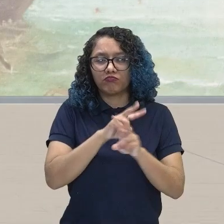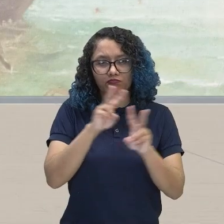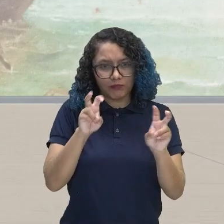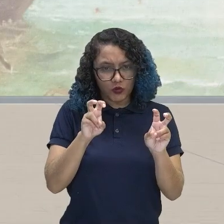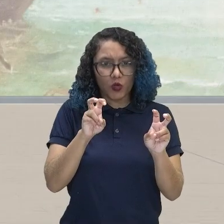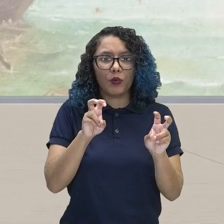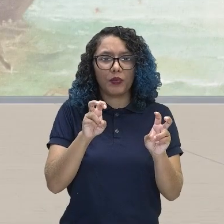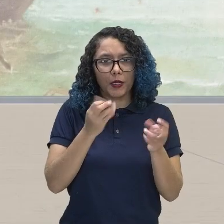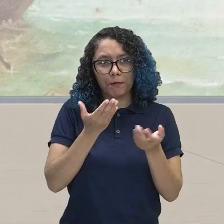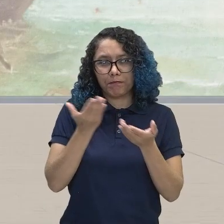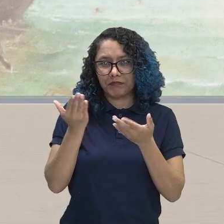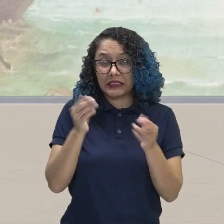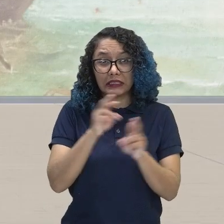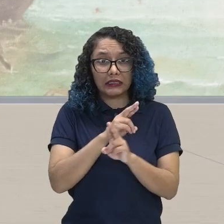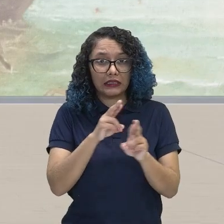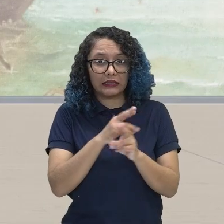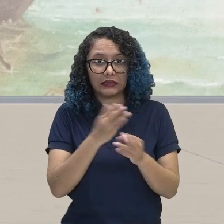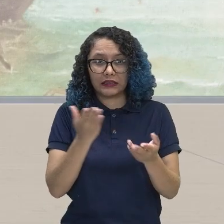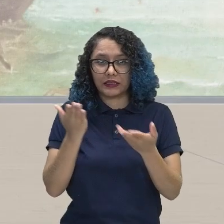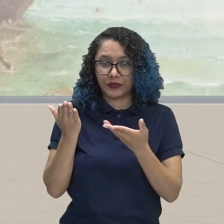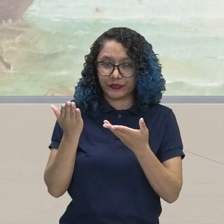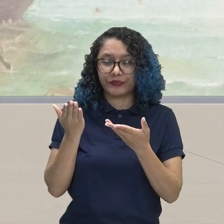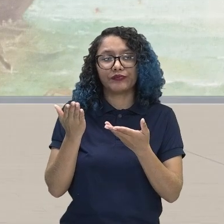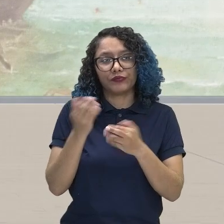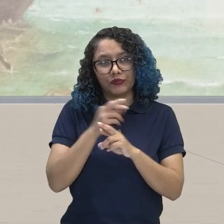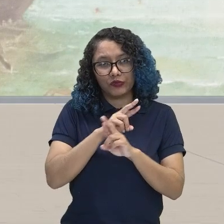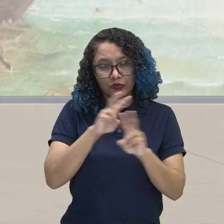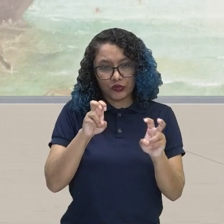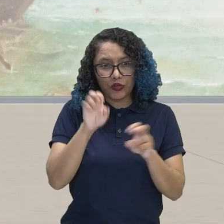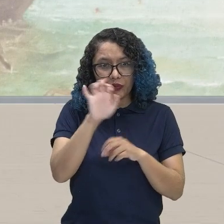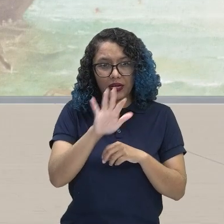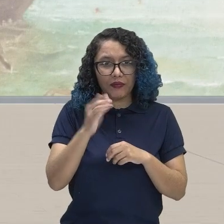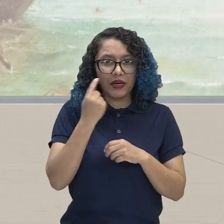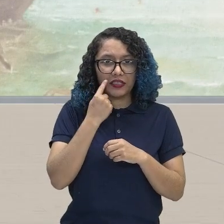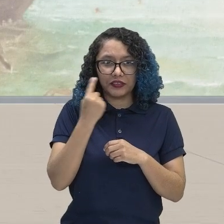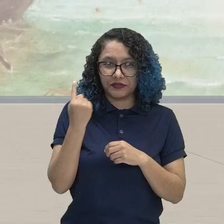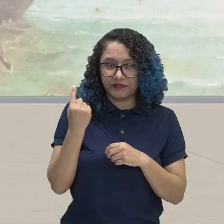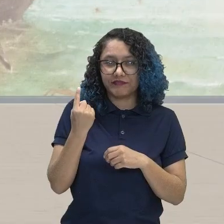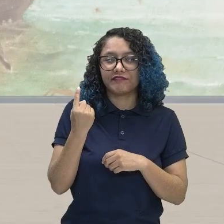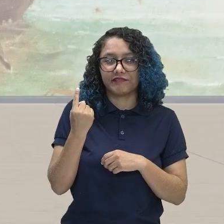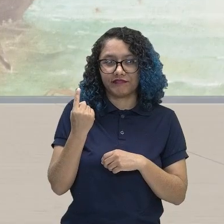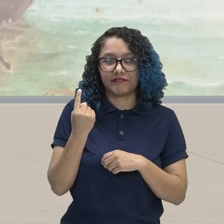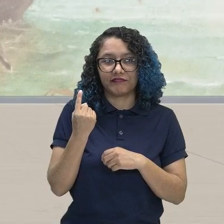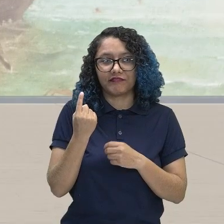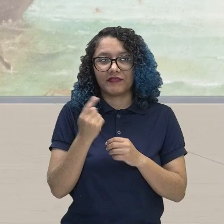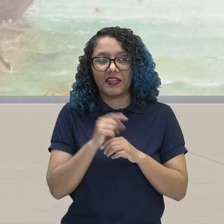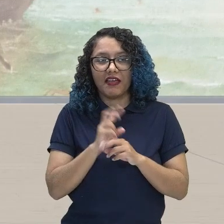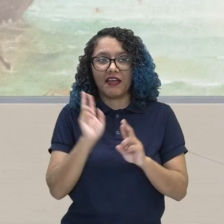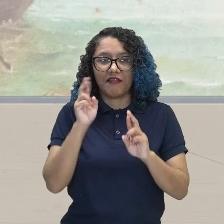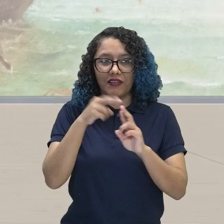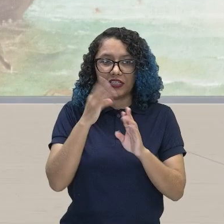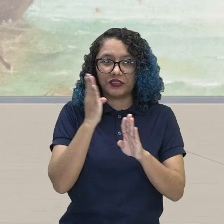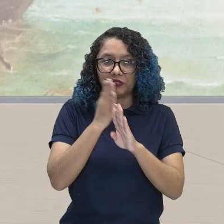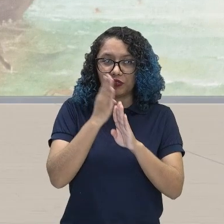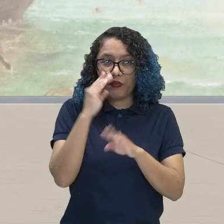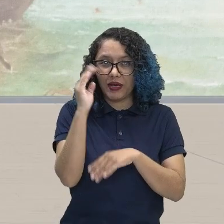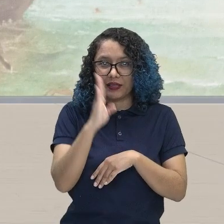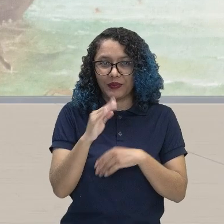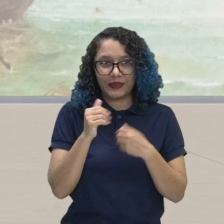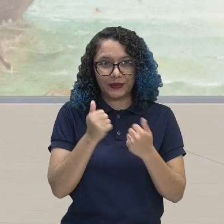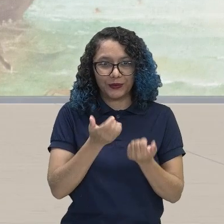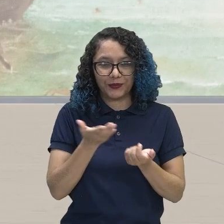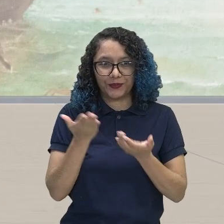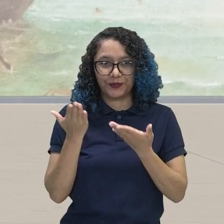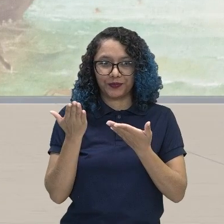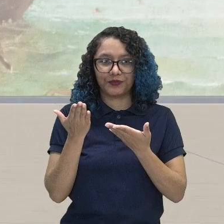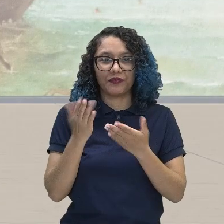sobre, né, essa imagem, né, que foi a descoberta do Brasil. Então, seguindo para